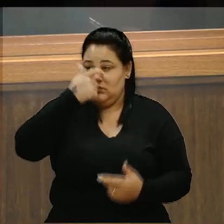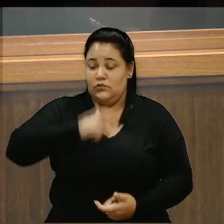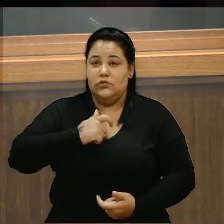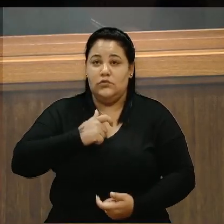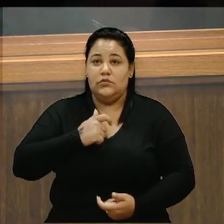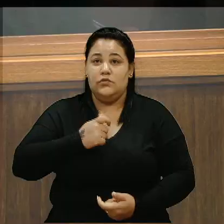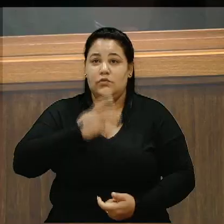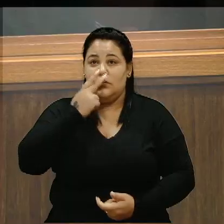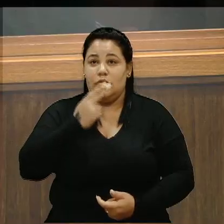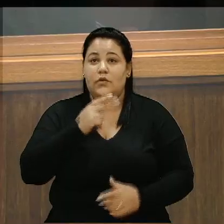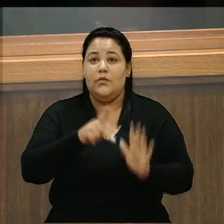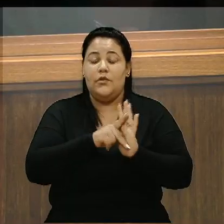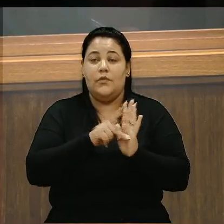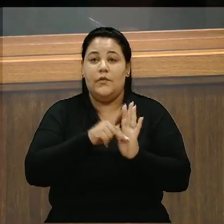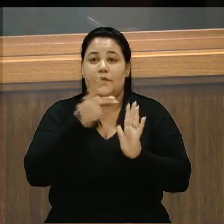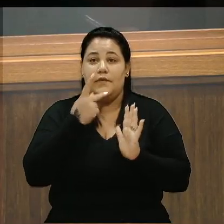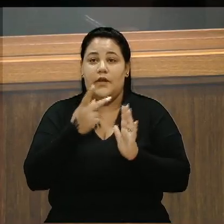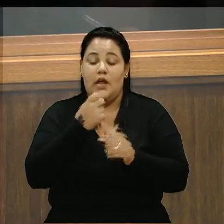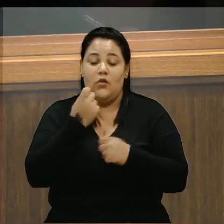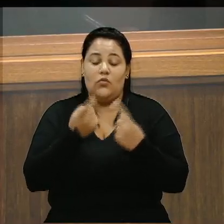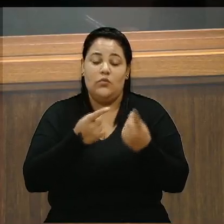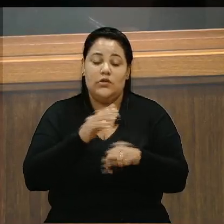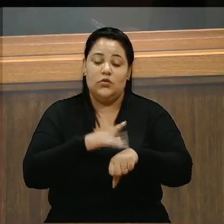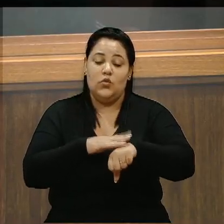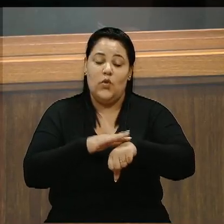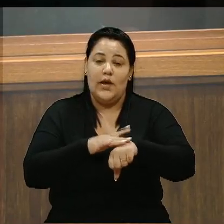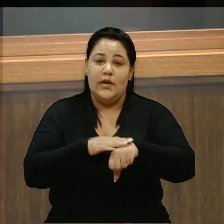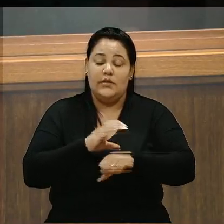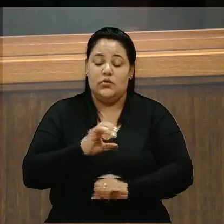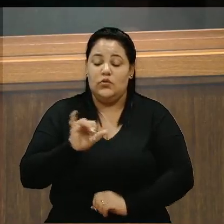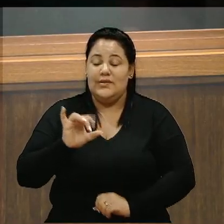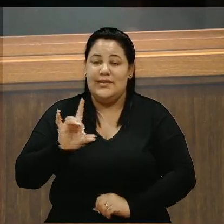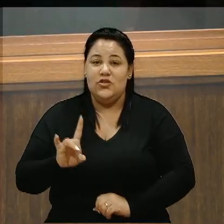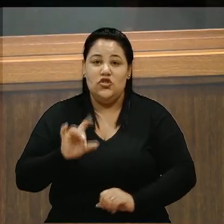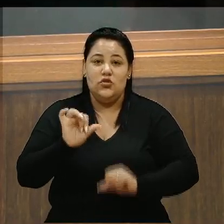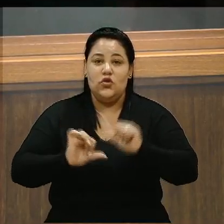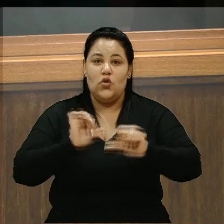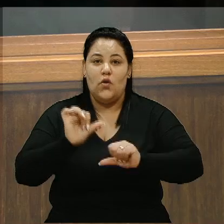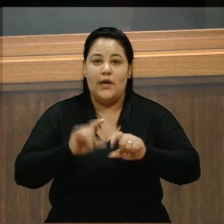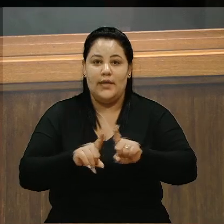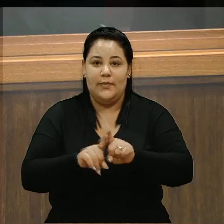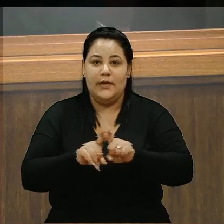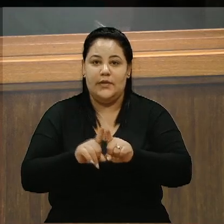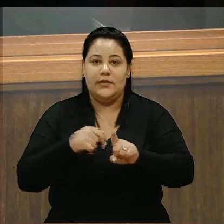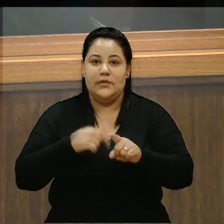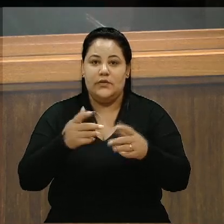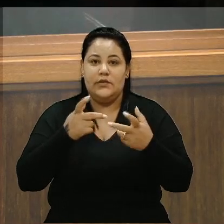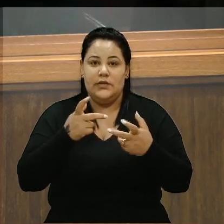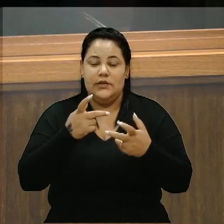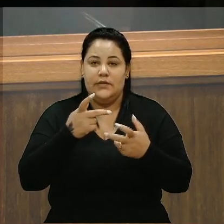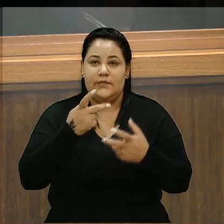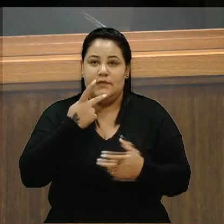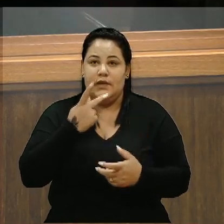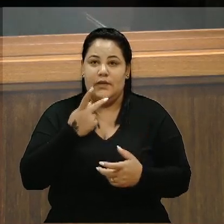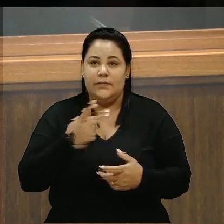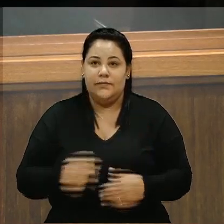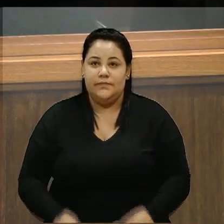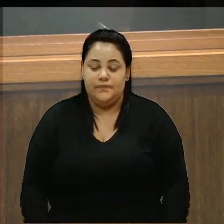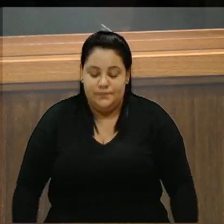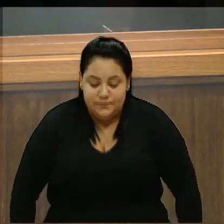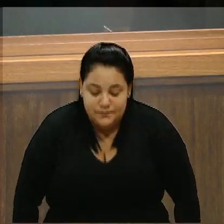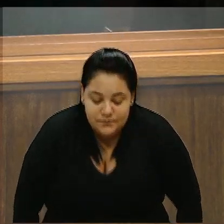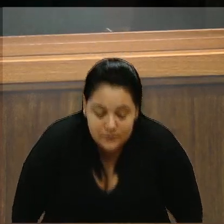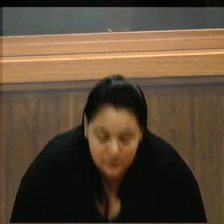própria terminologia de algumas doenças, do CID, muda. Eu gostaria de dizer, né, e pedir para